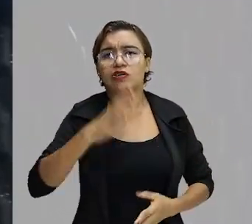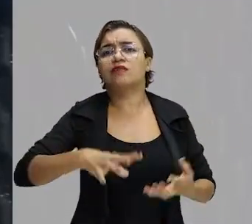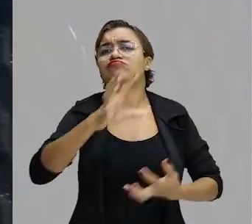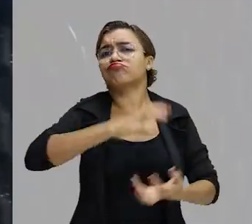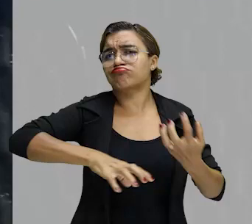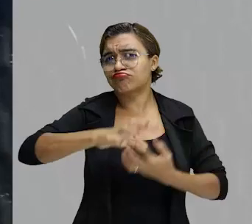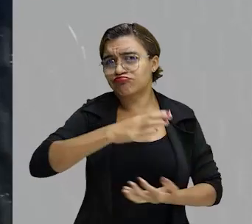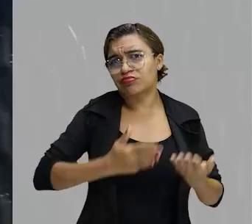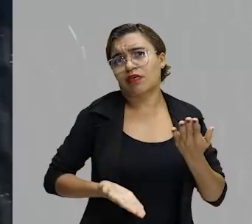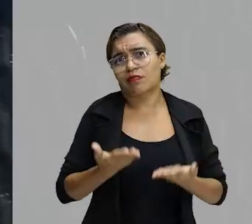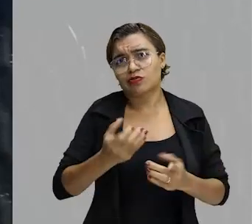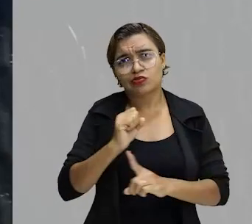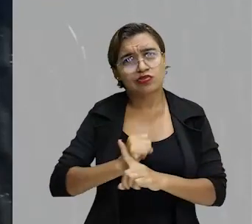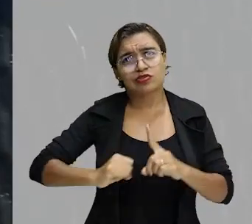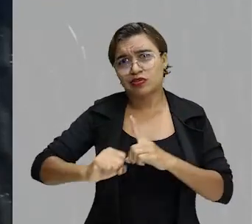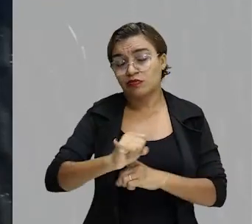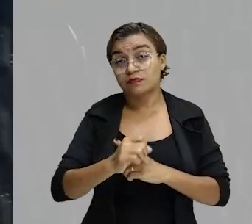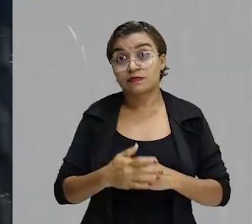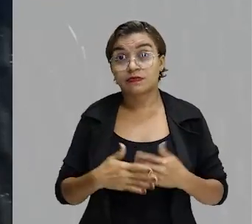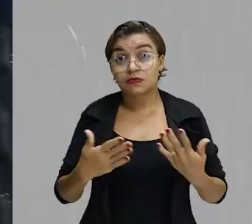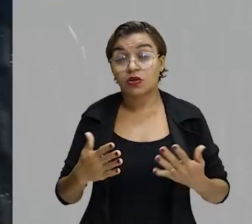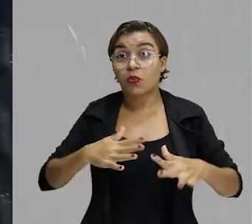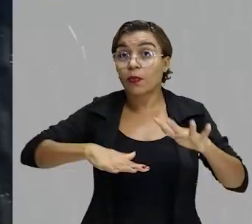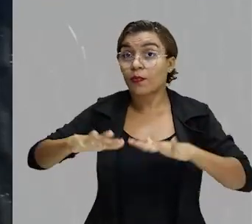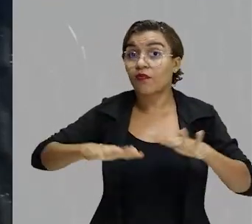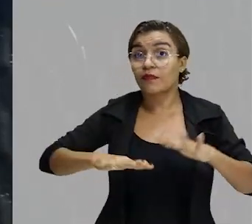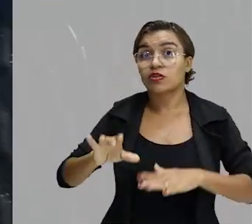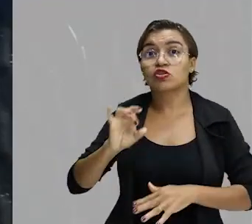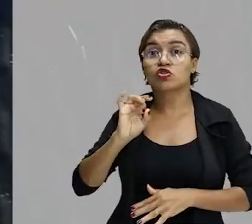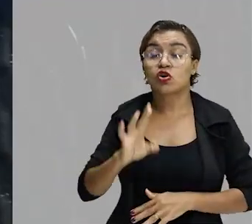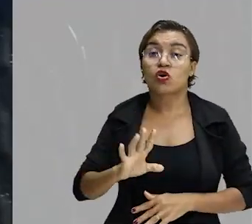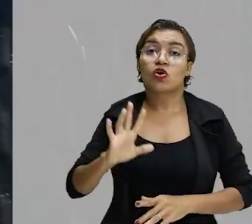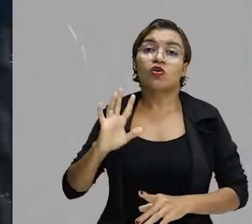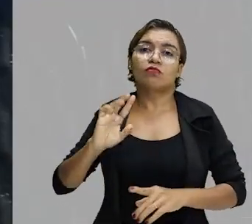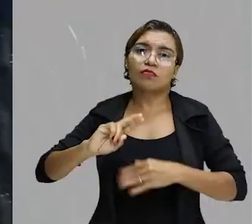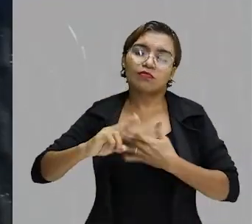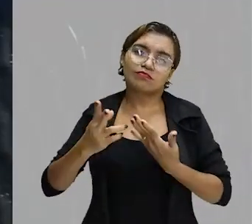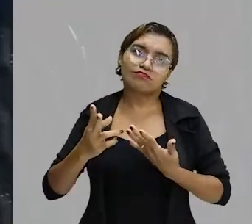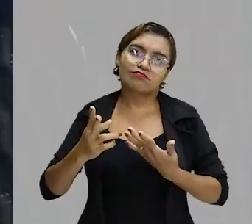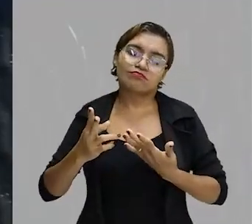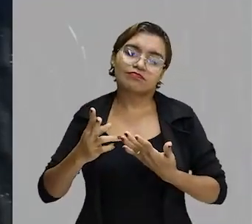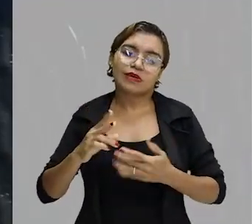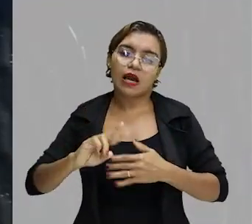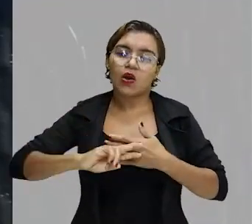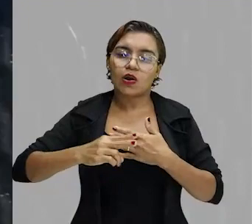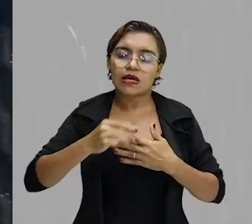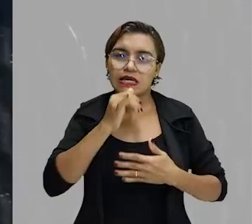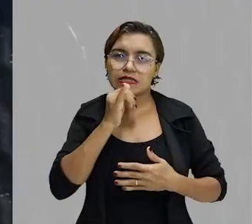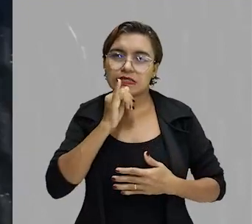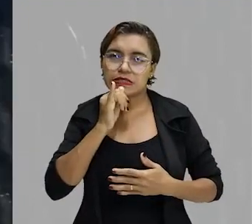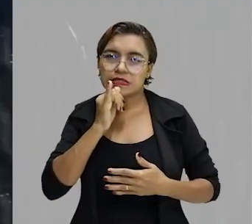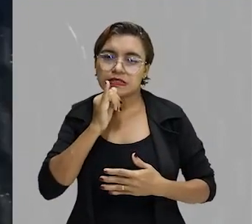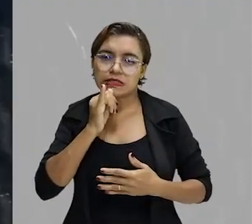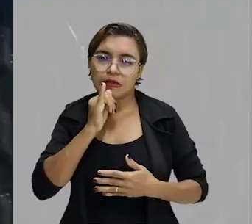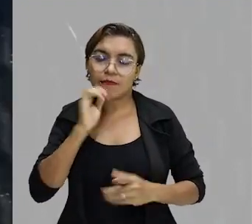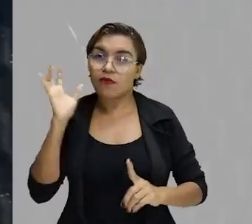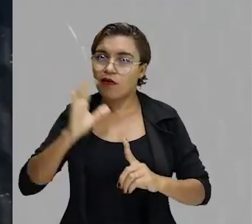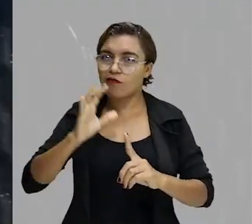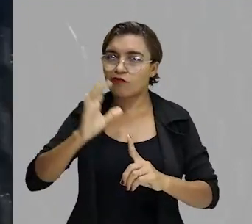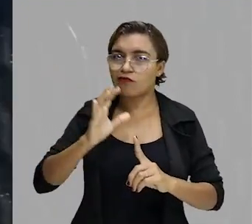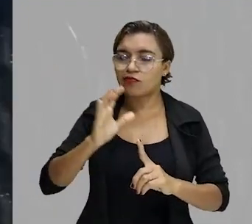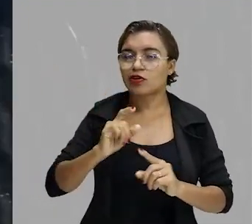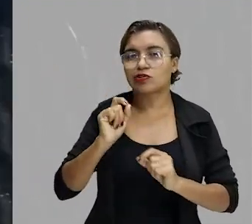existe o desequilíbrio social. E o movimento vai ser apenas uma consequência da existência dessa sociedade que